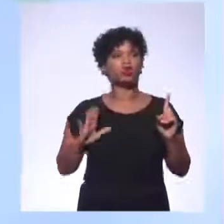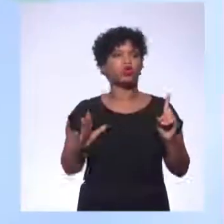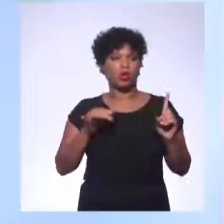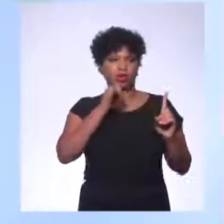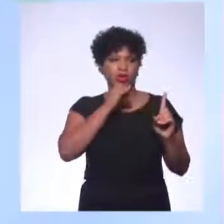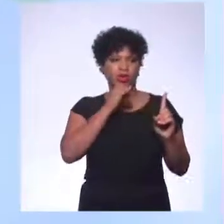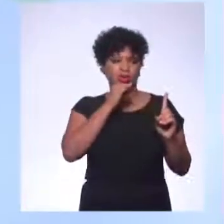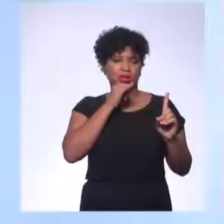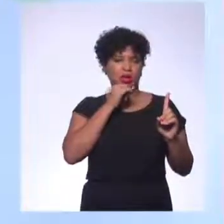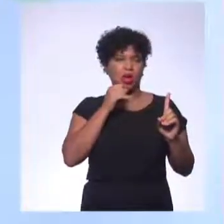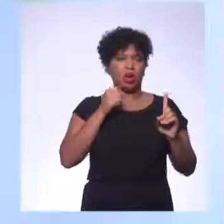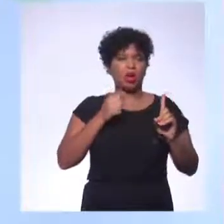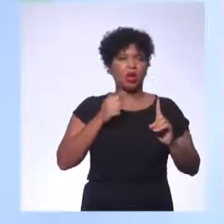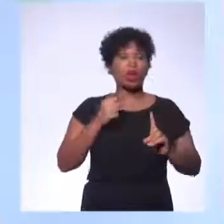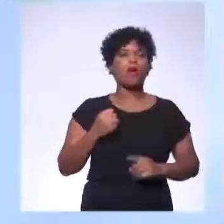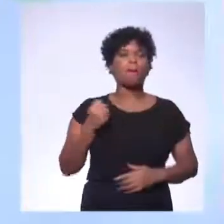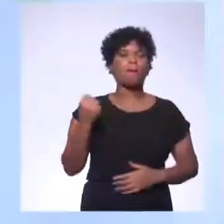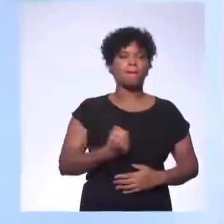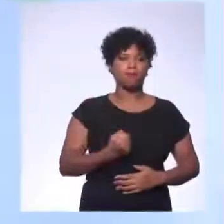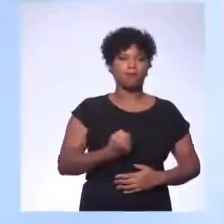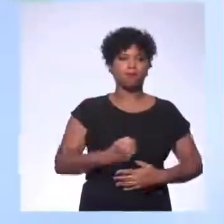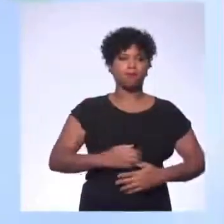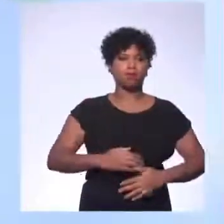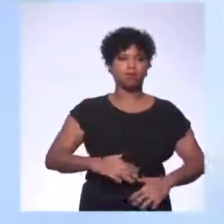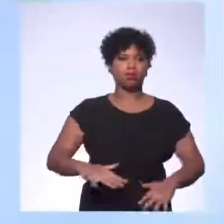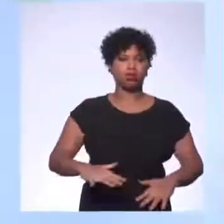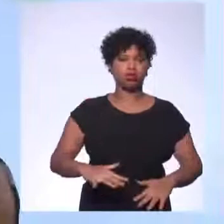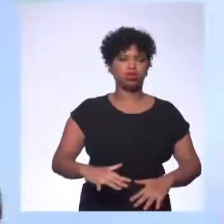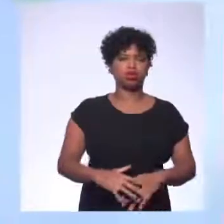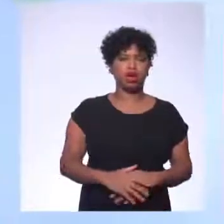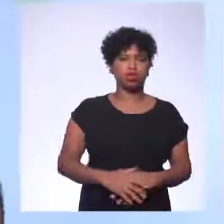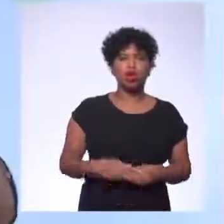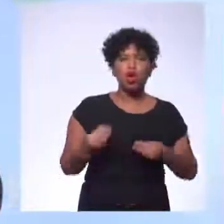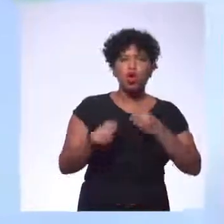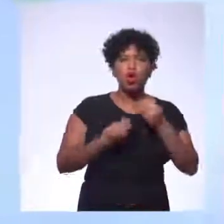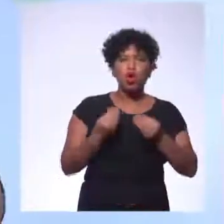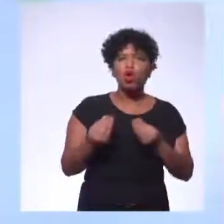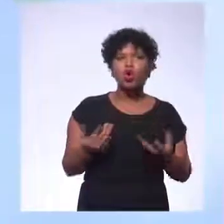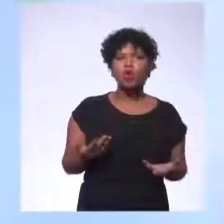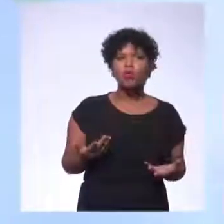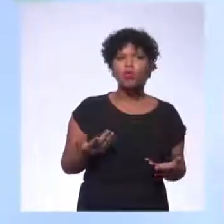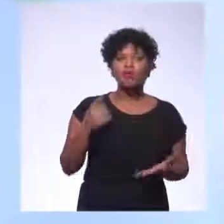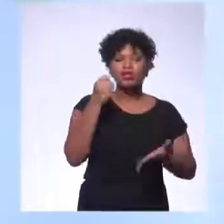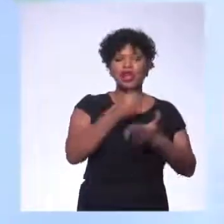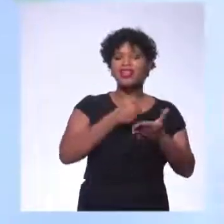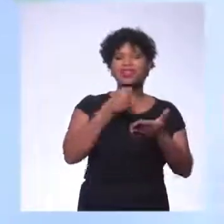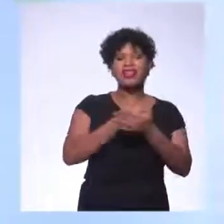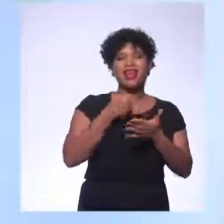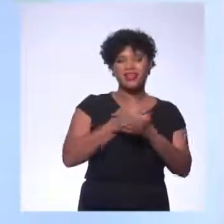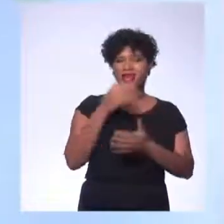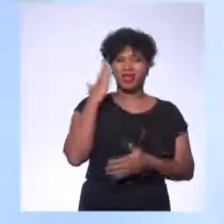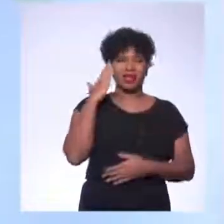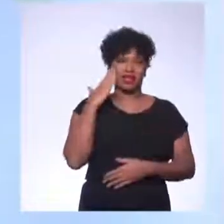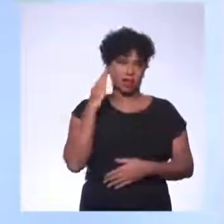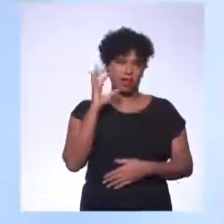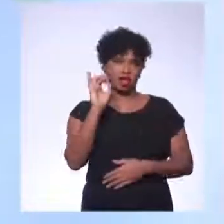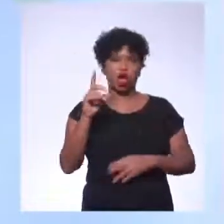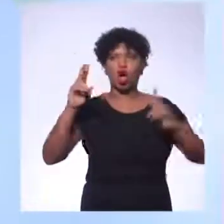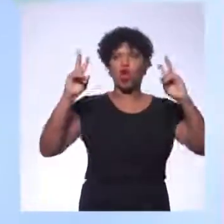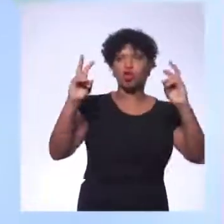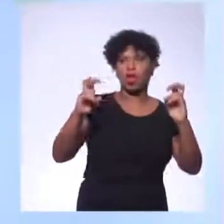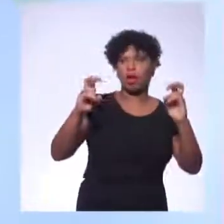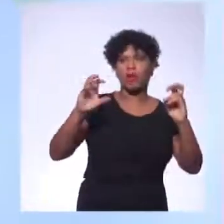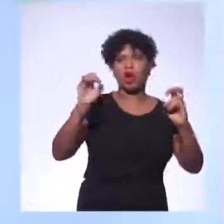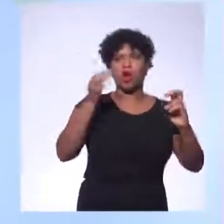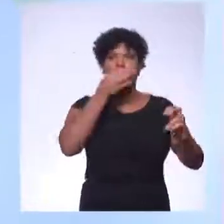estou privilegiado. Não é isso que a gente vai observar. A gente vai observar como você defende, entende? E não exatamente o que